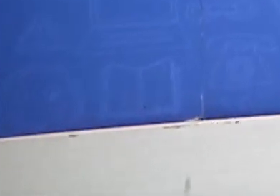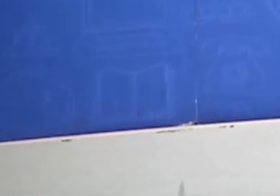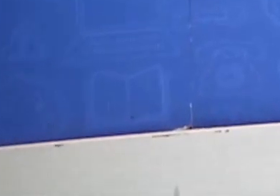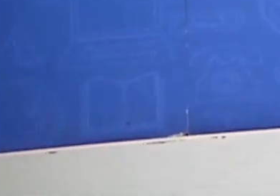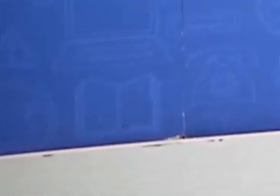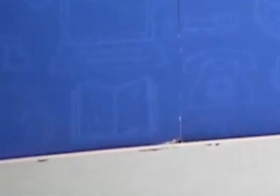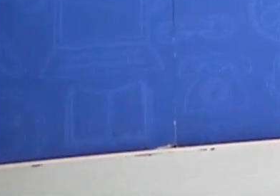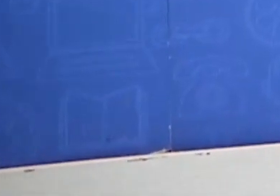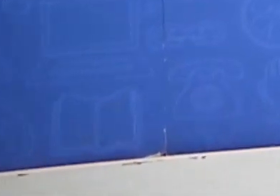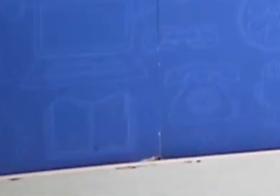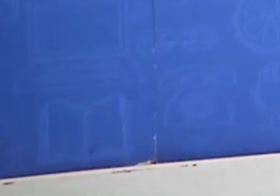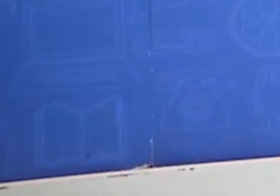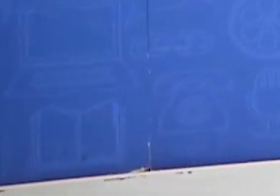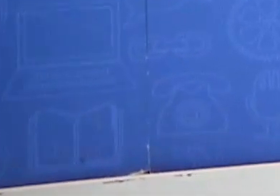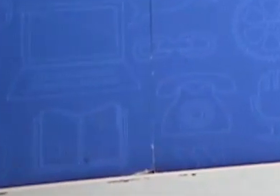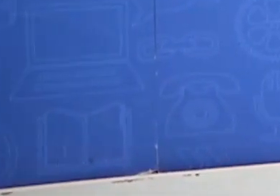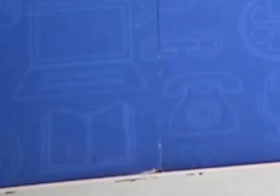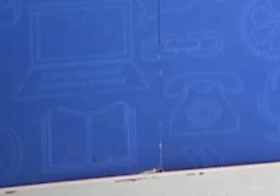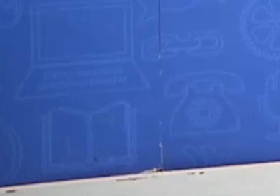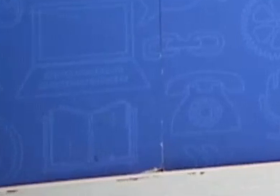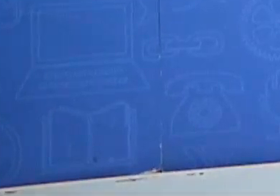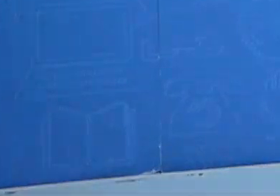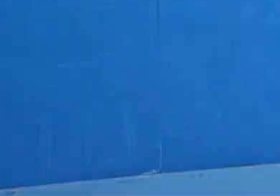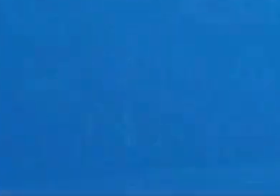programa A Hora do Povo. Boa tarde!